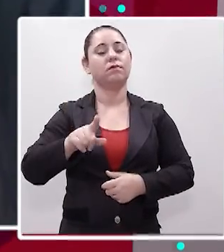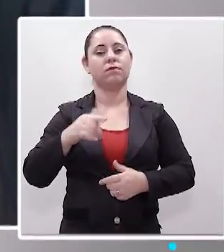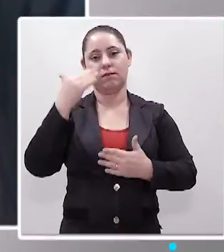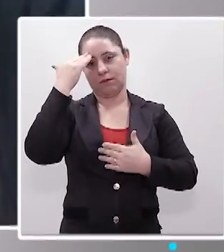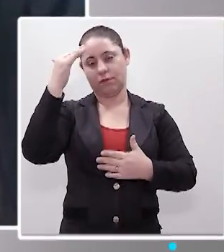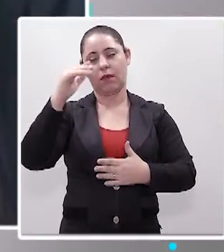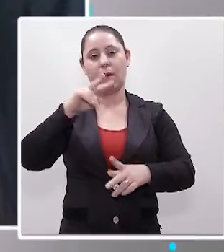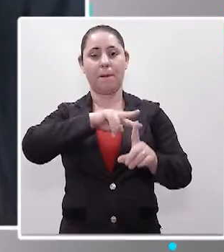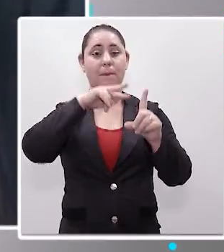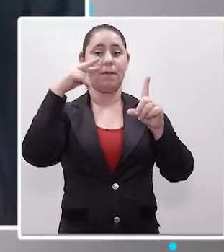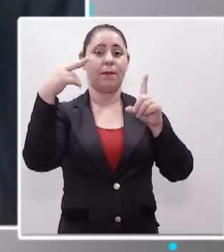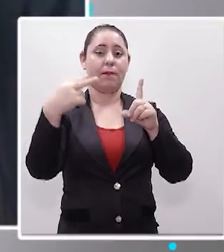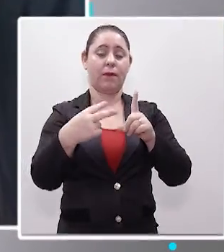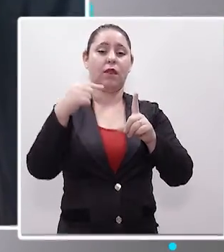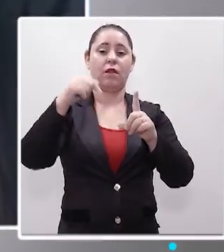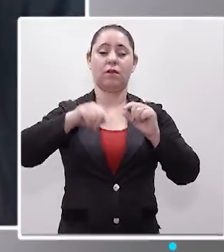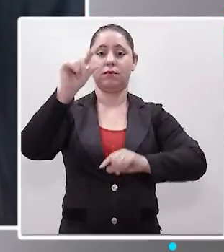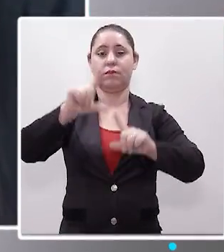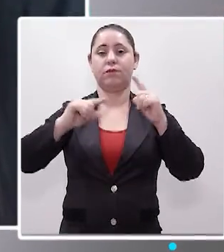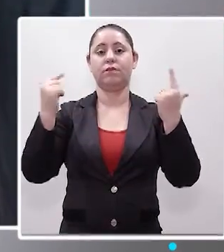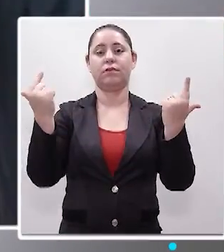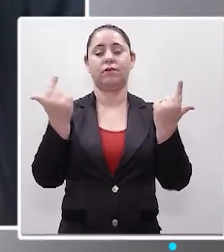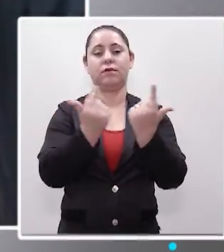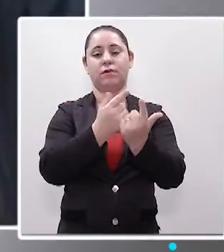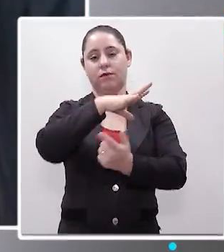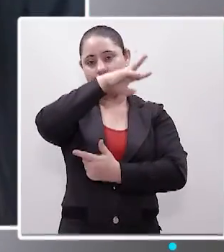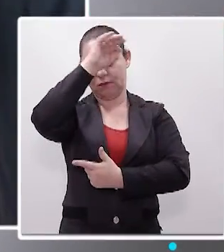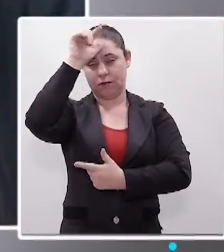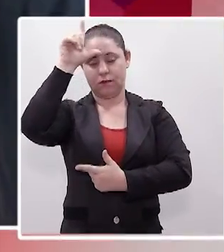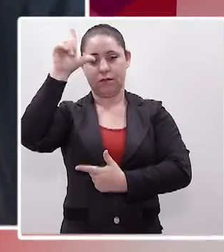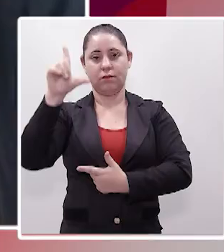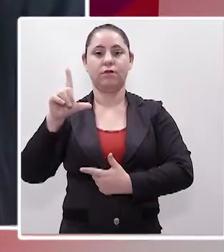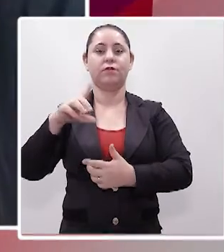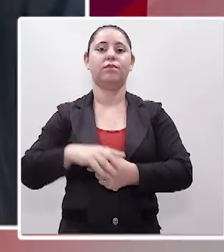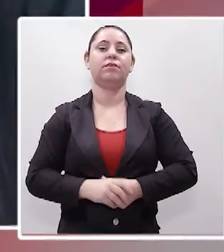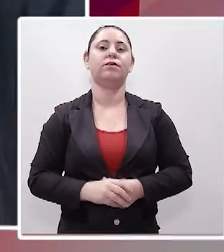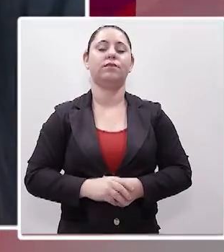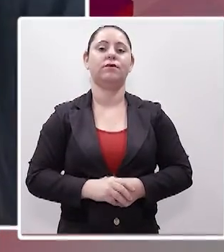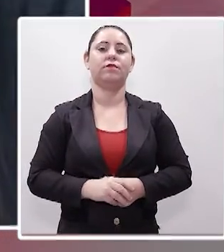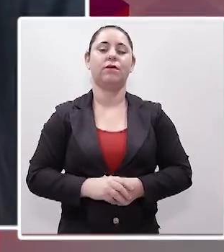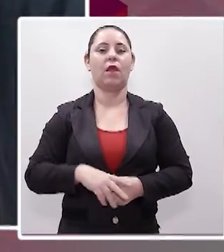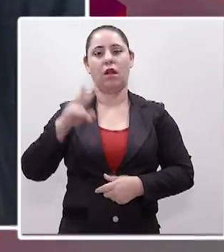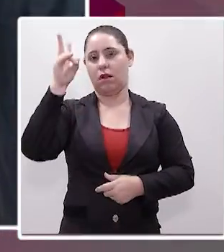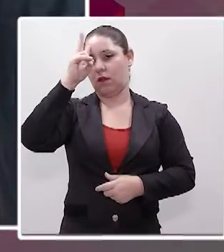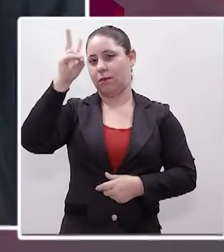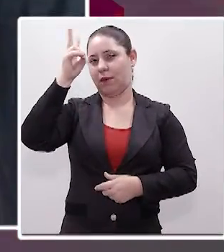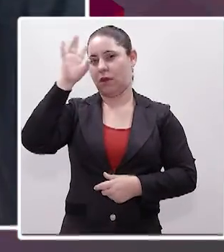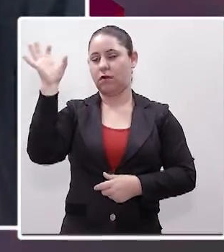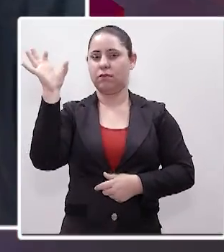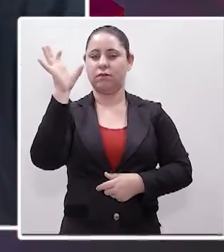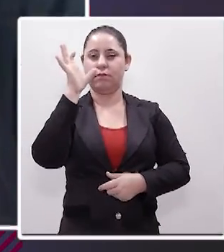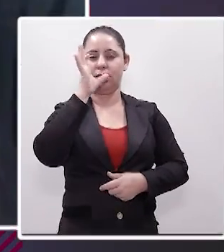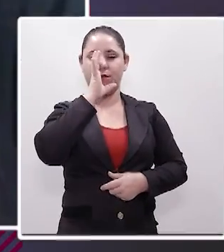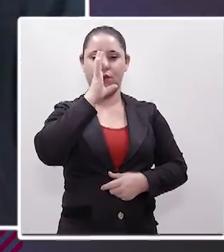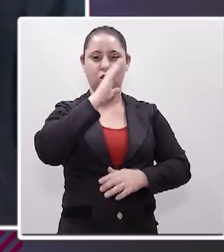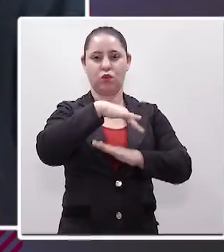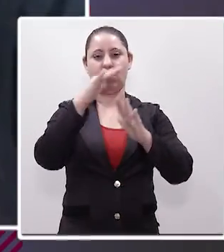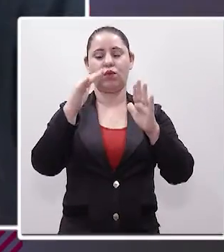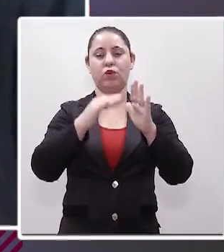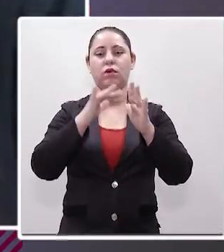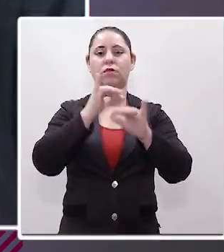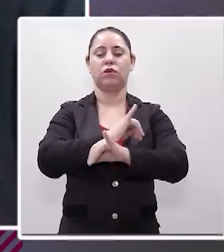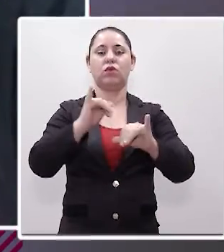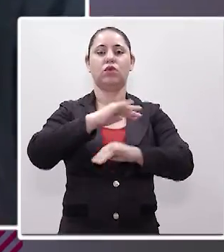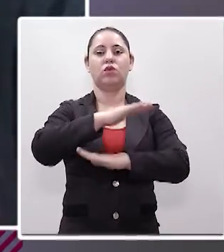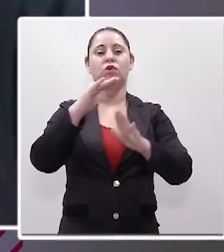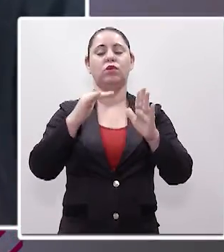professora, mais uma vez, muito obrigado. Esse foi o Perspectiva aqui na TV da Assembleia Legislativa de Mato Grosso do Sul. Lembrando que você